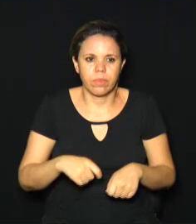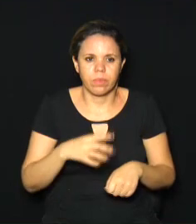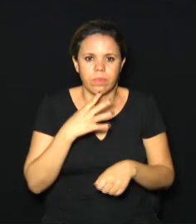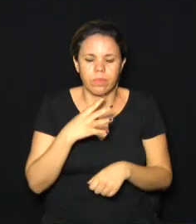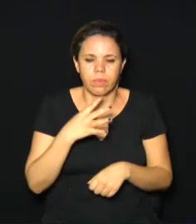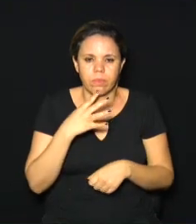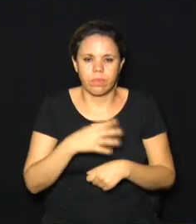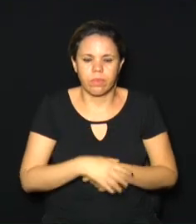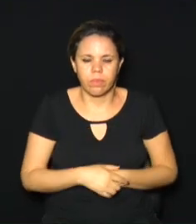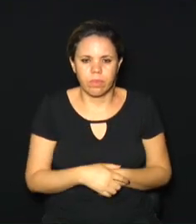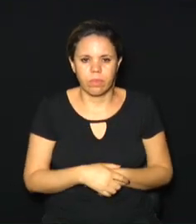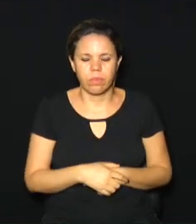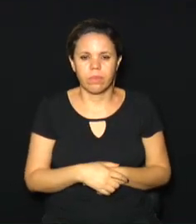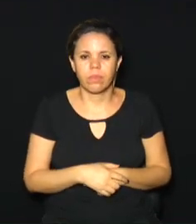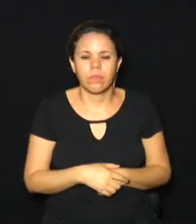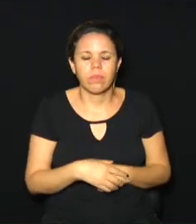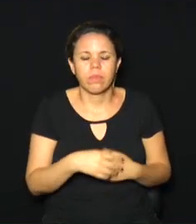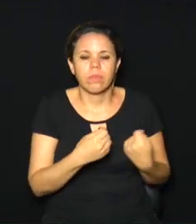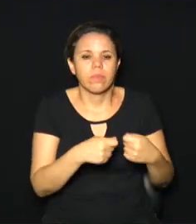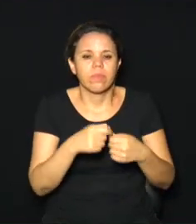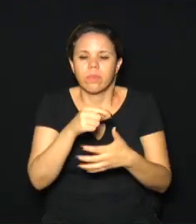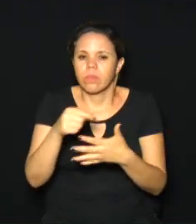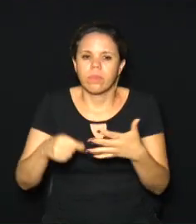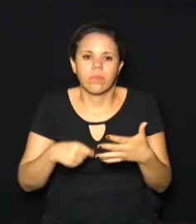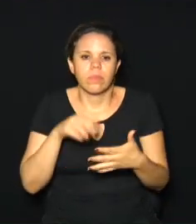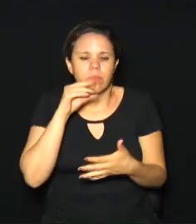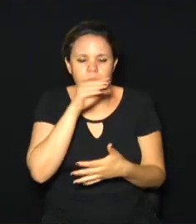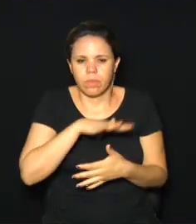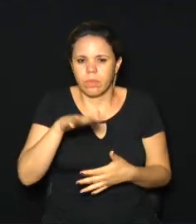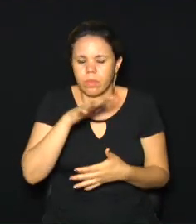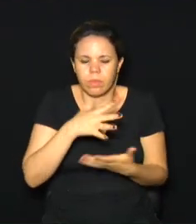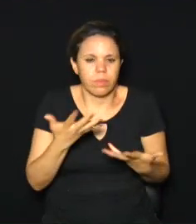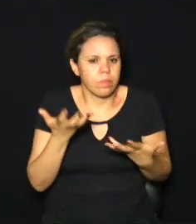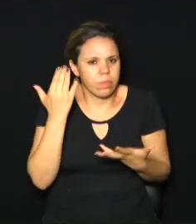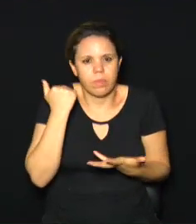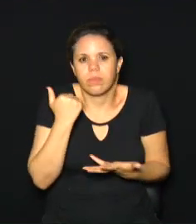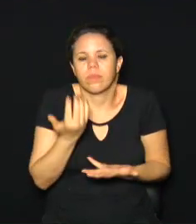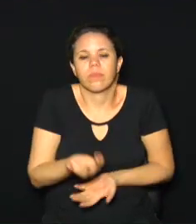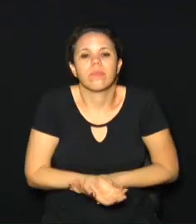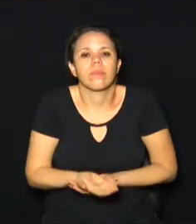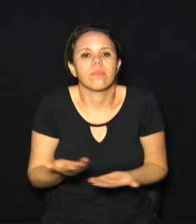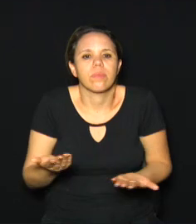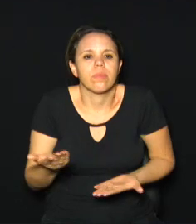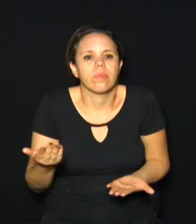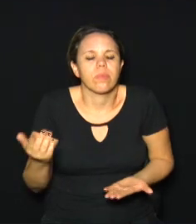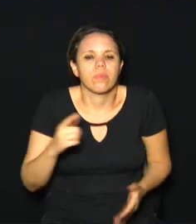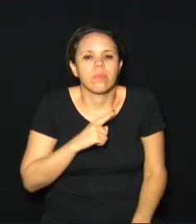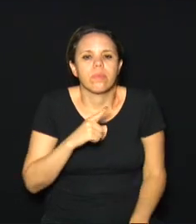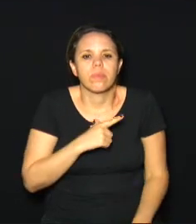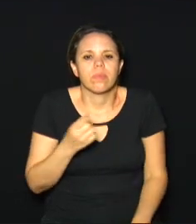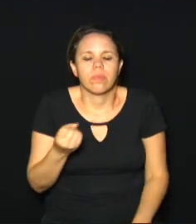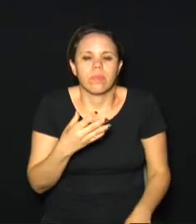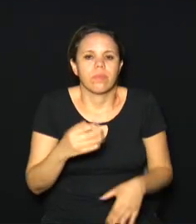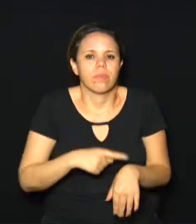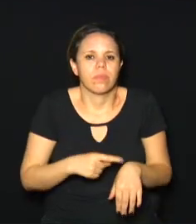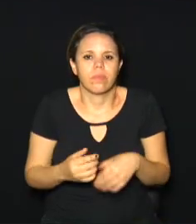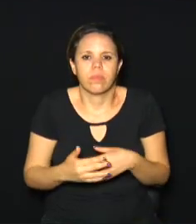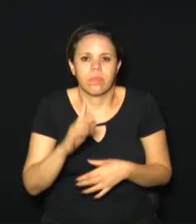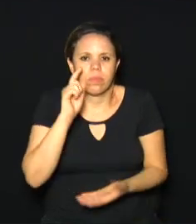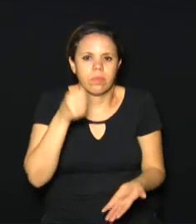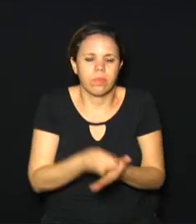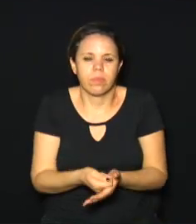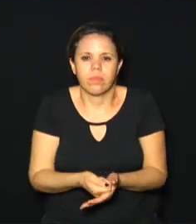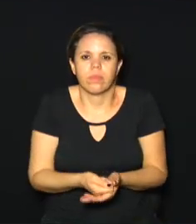conhecer demandas dos servidores de uma maneira geral, né? Nós tivemos recentemente aí uma